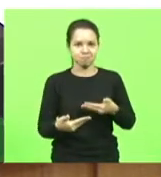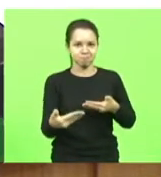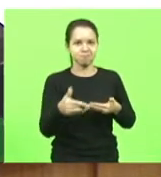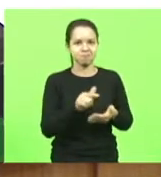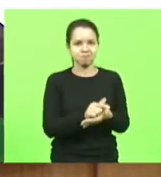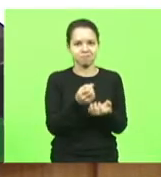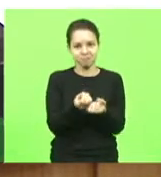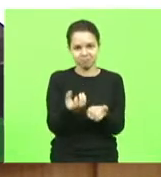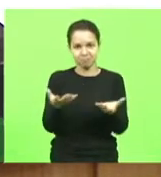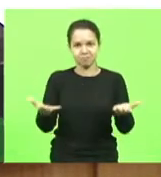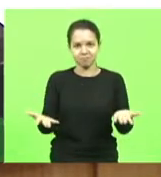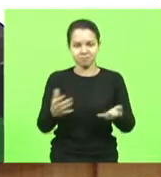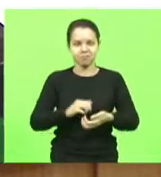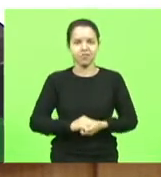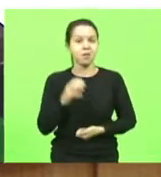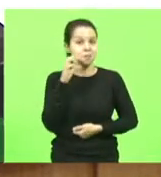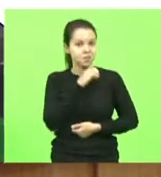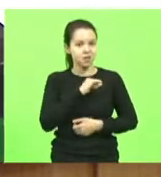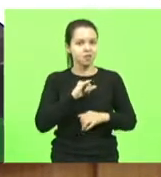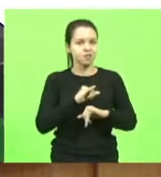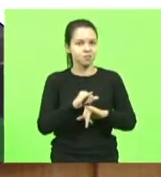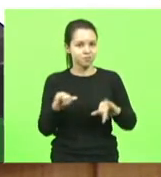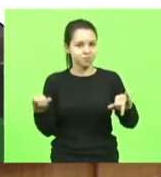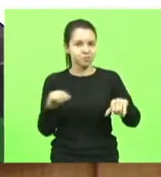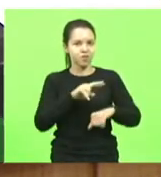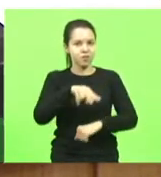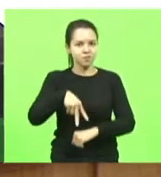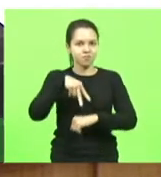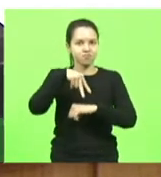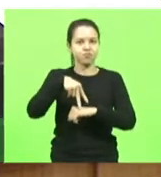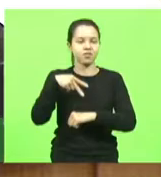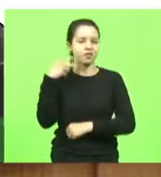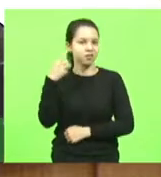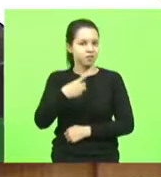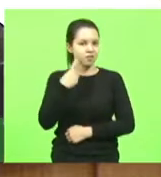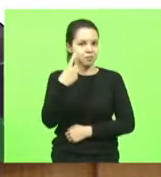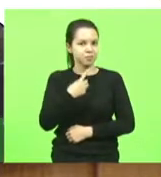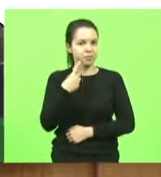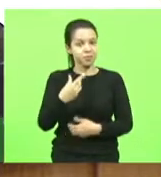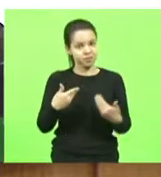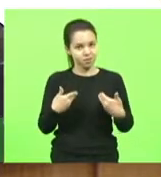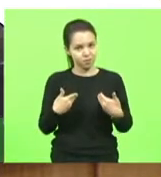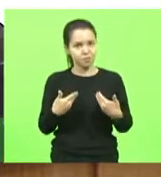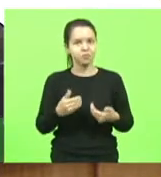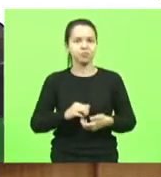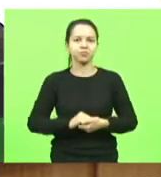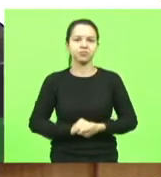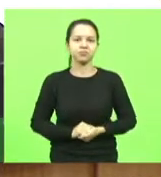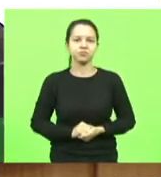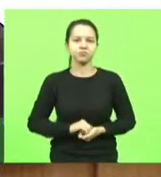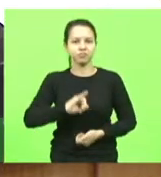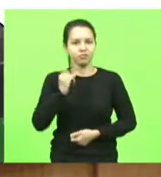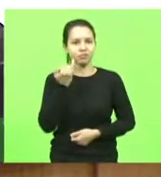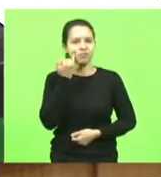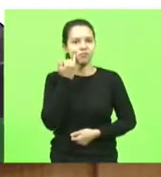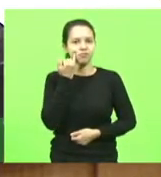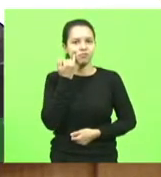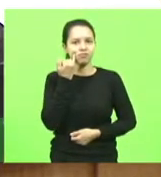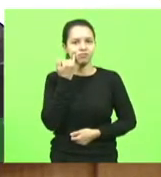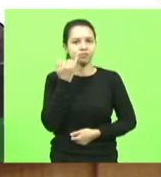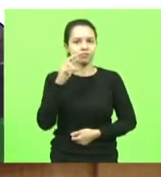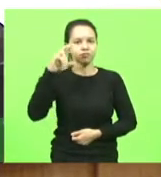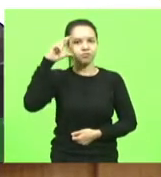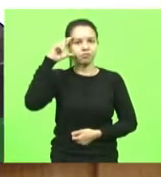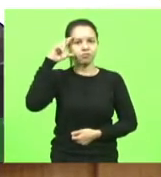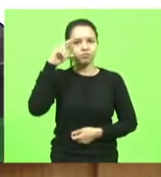Breve comunicações. Fizeram uso da palavra os senhores deputados, eu mesmo, Gessa Lopes, Ricardo Alba e